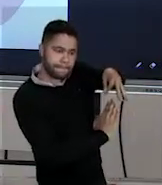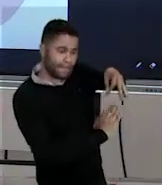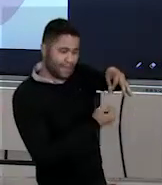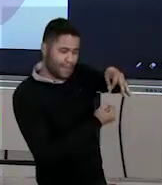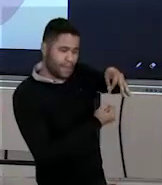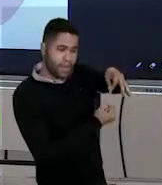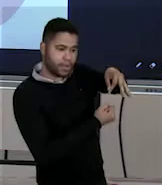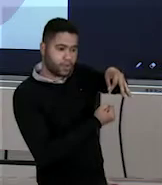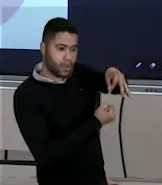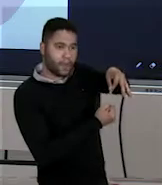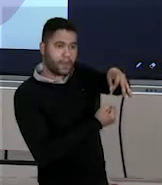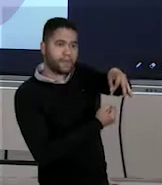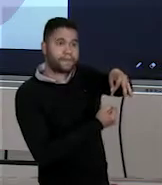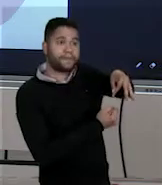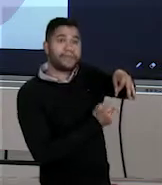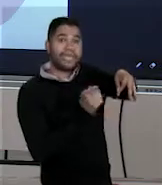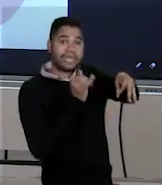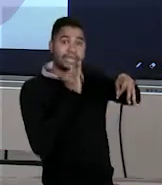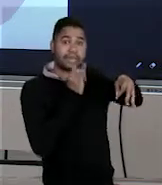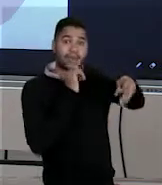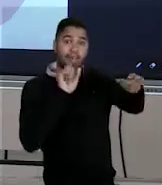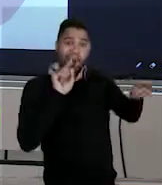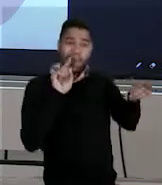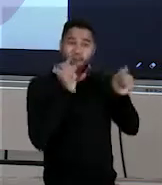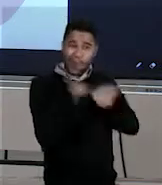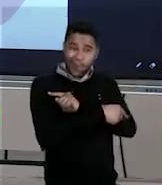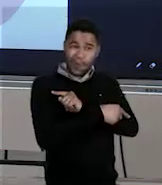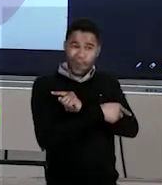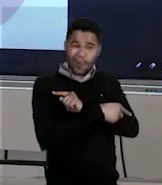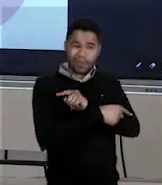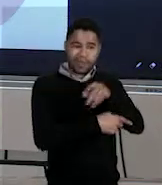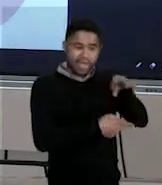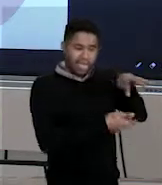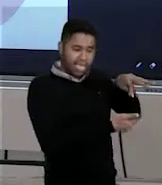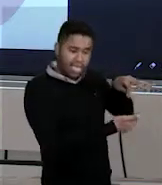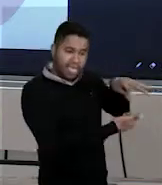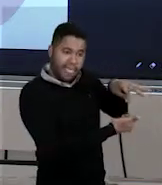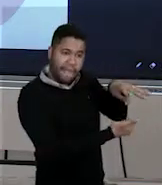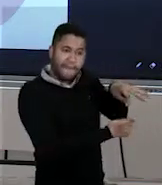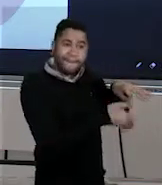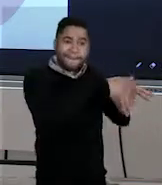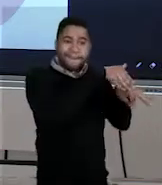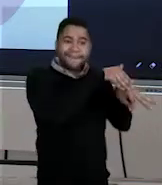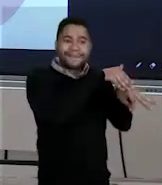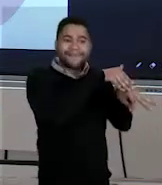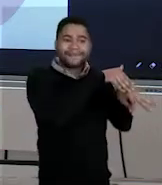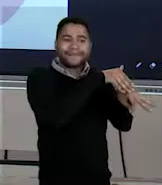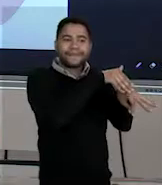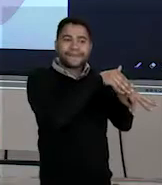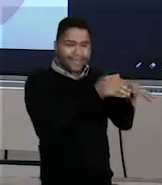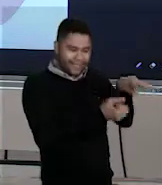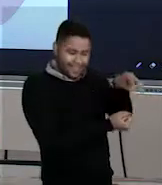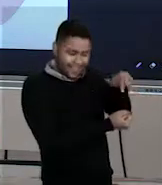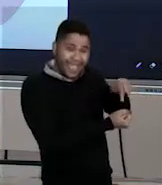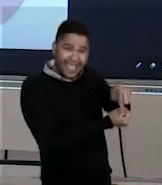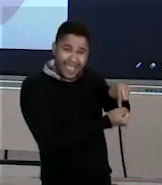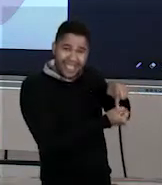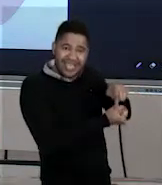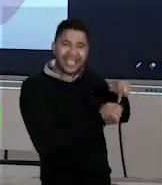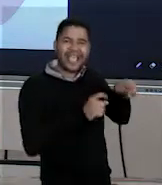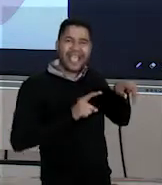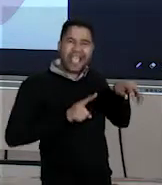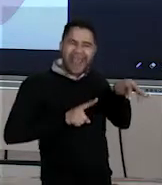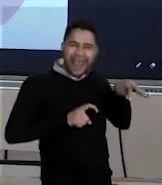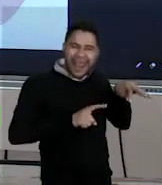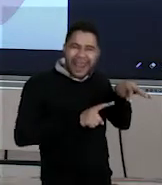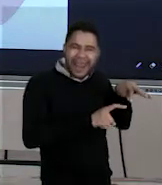cima para baixo. Se você faz o processo invertido, o que acontece? Essas bactérias que